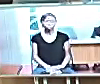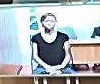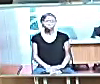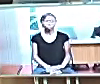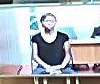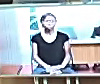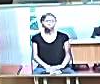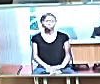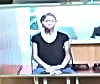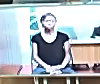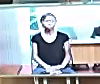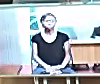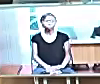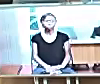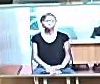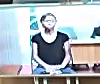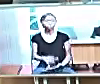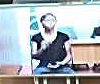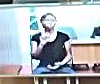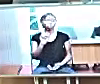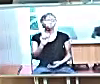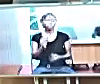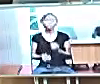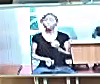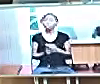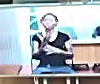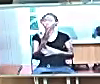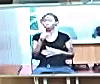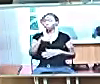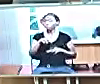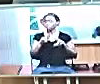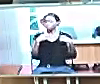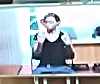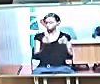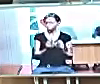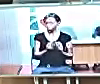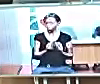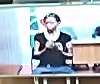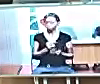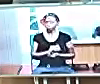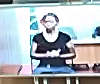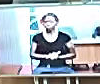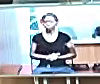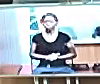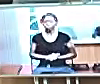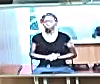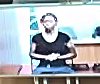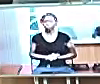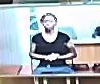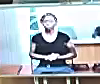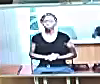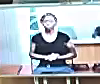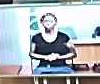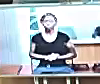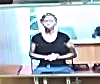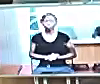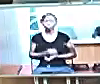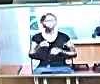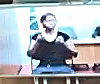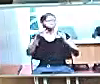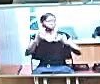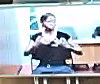na qualidade de autor do requerimento que deu origem a esta audiência passo até meus comentários